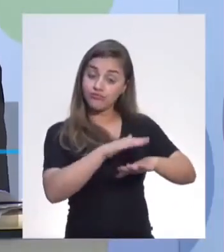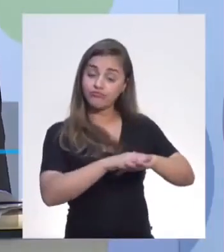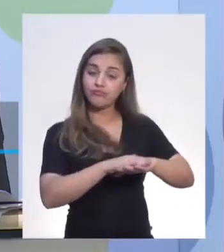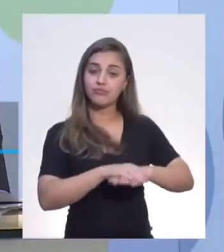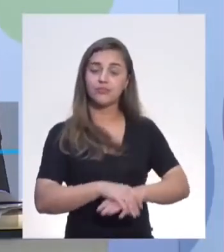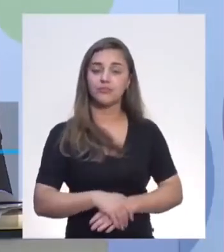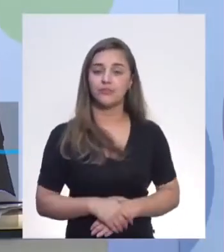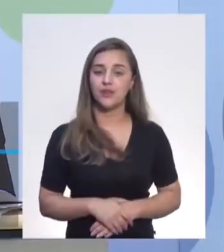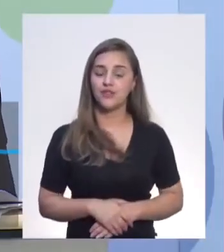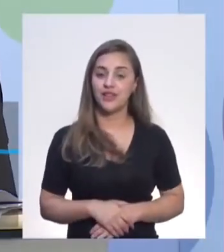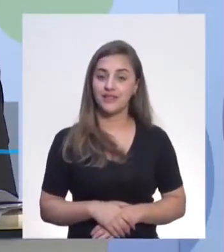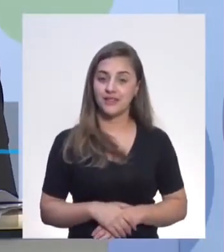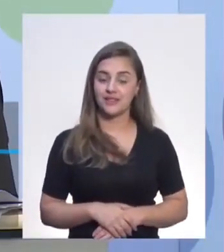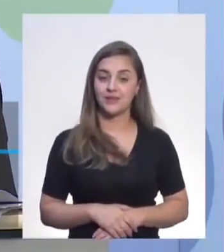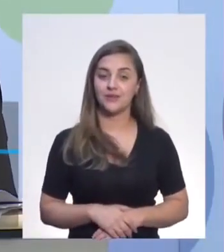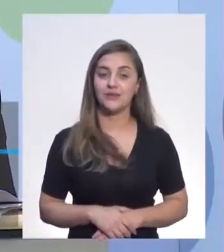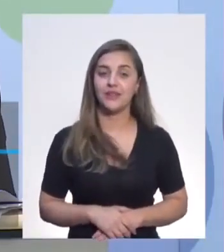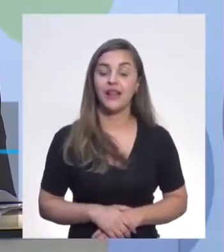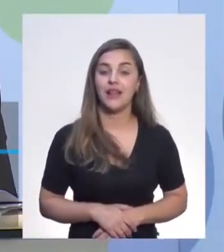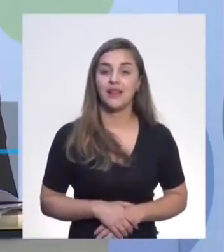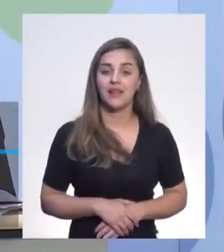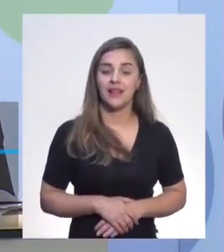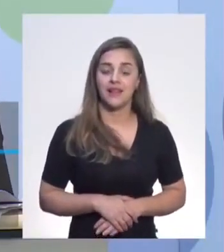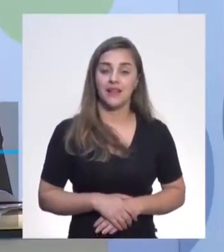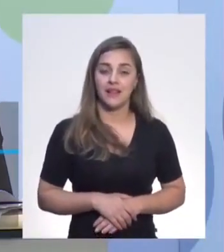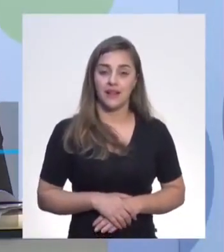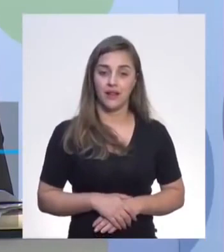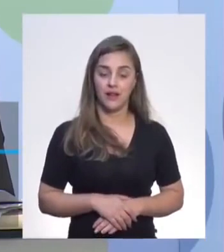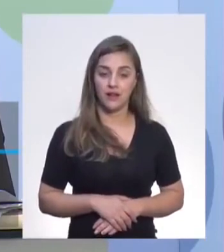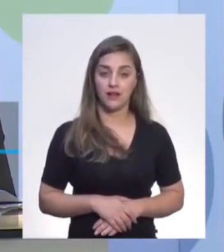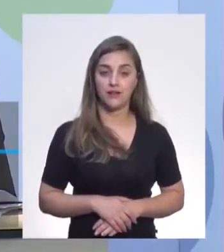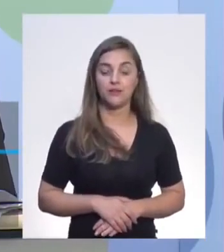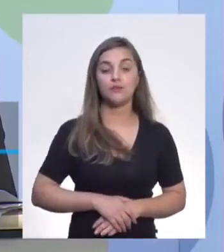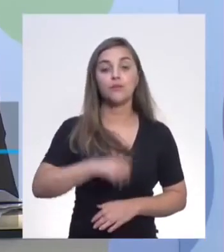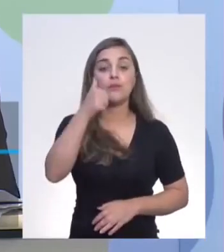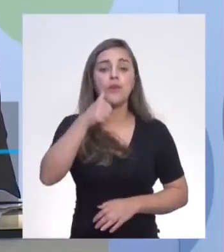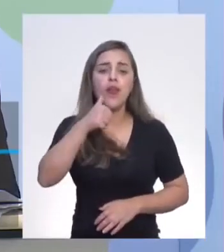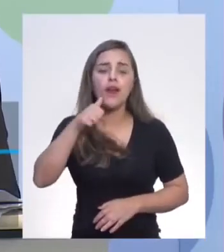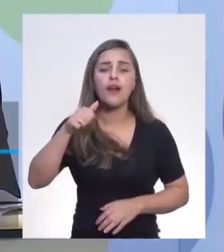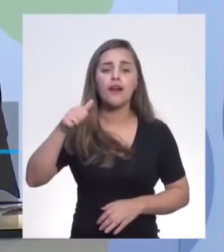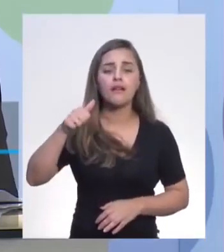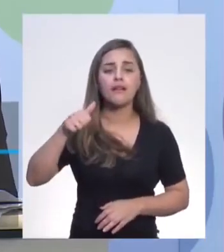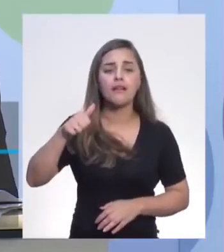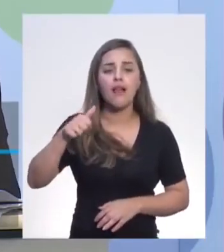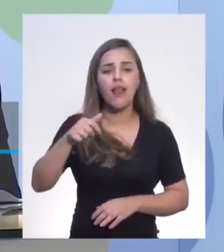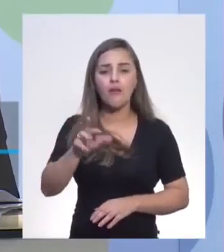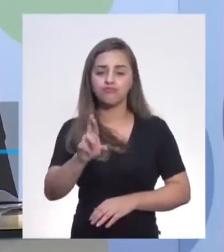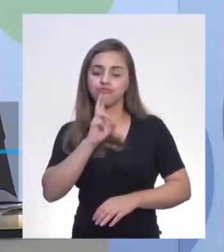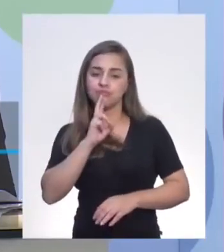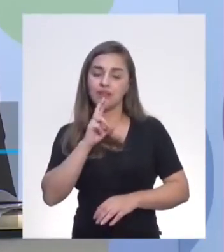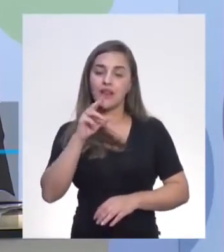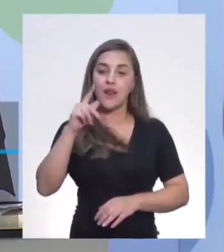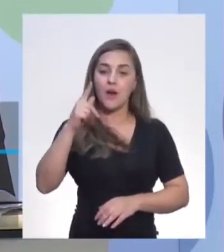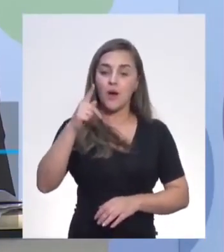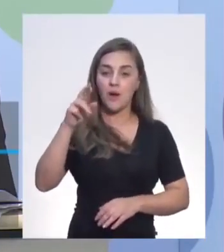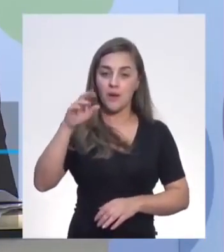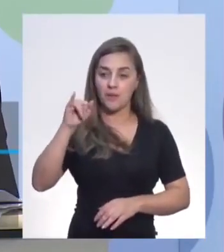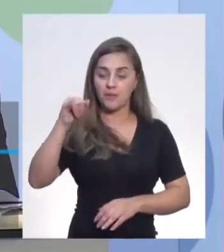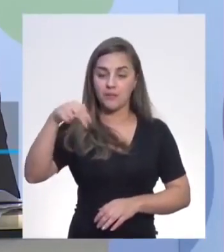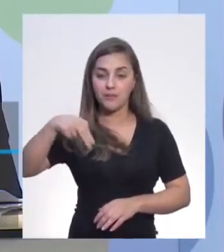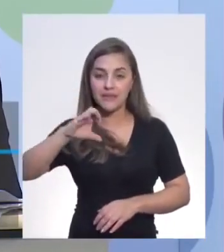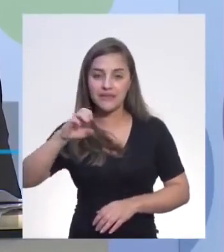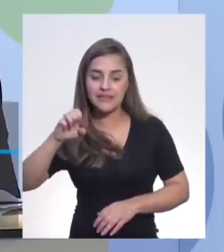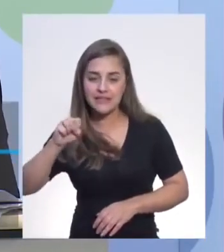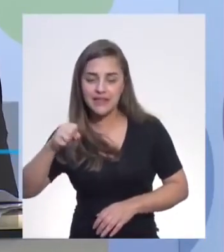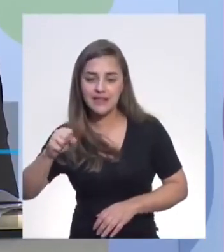colocaram aqui, a Paula colocou a princesa Isabel, ela não foi maravilhosa, não. De fato, ela não foi maravilhosa